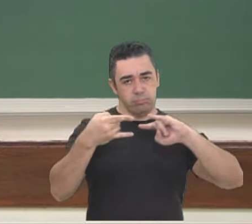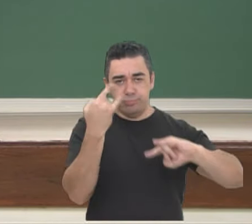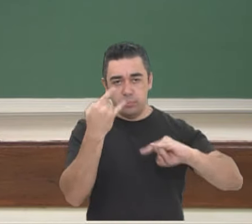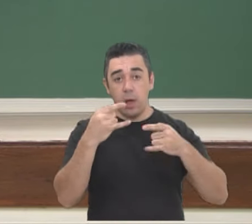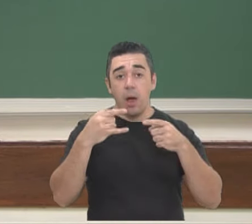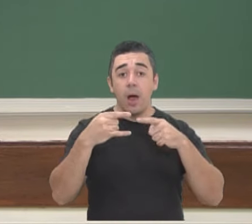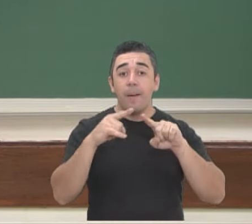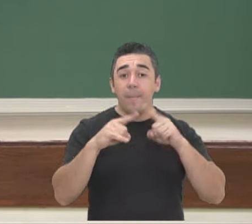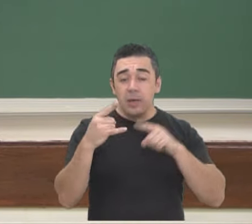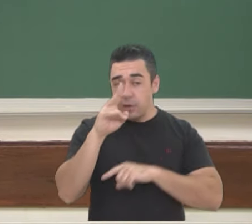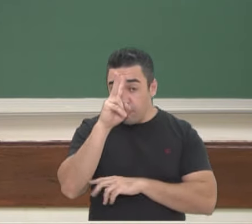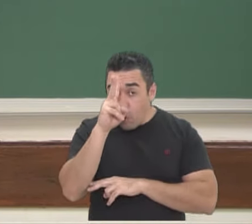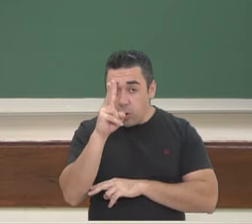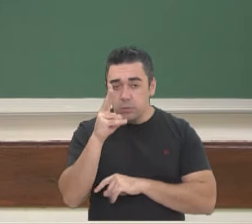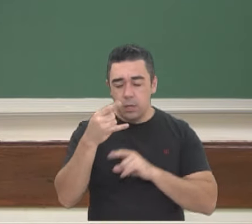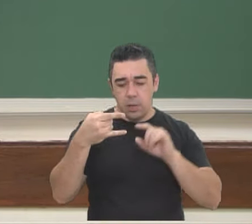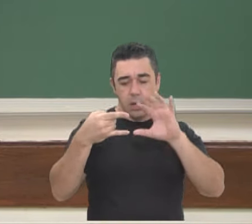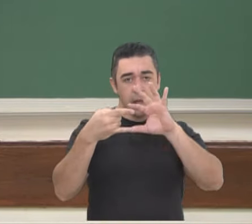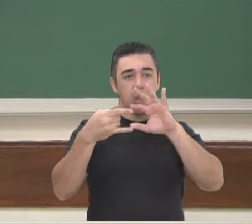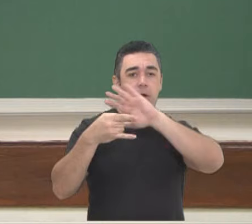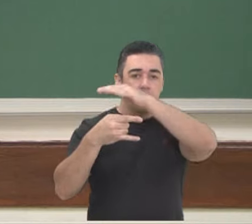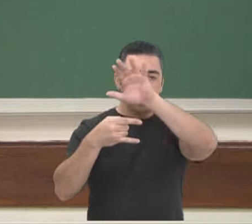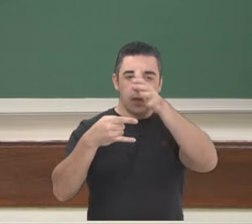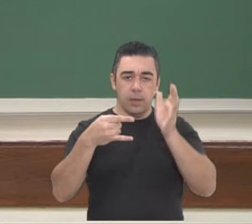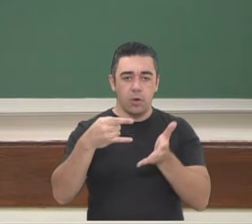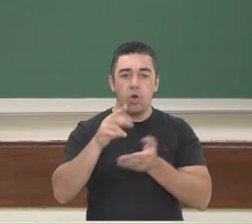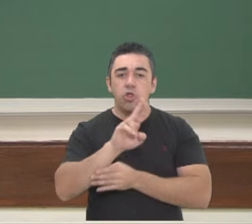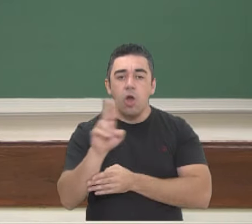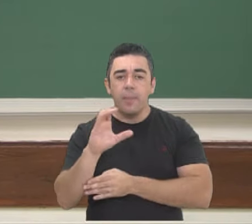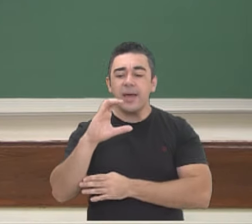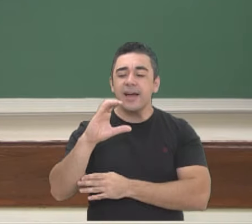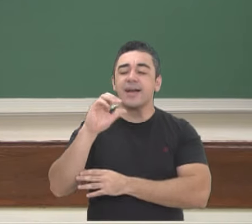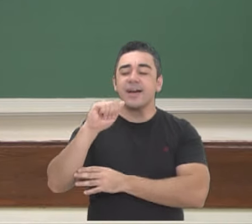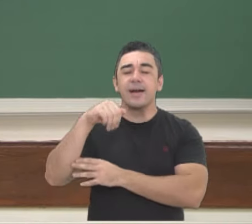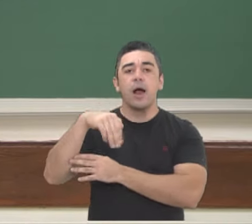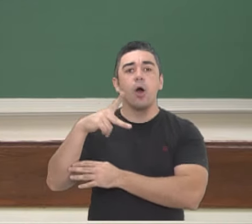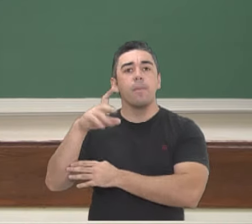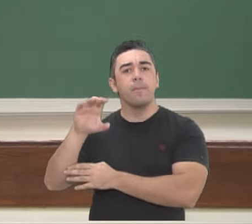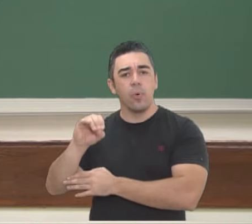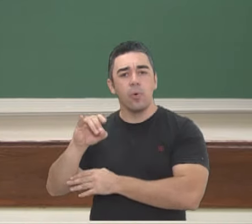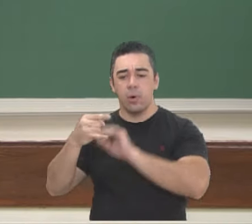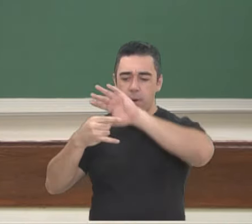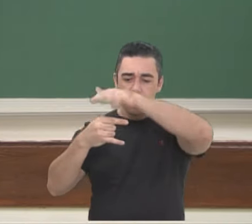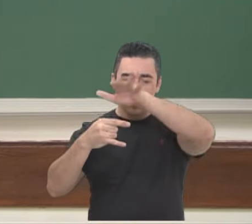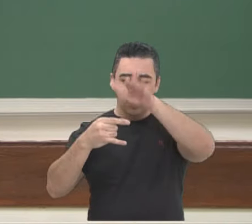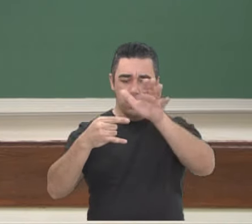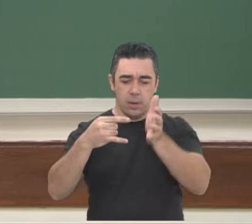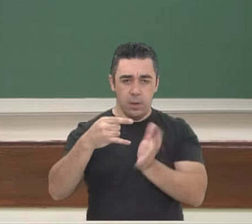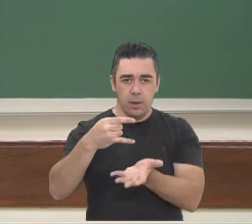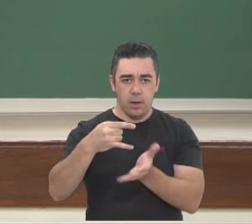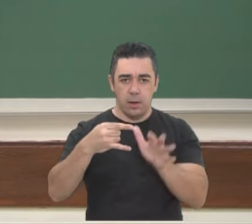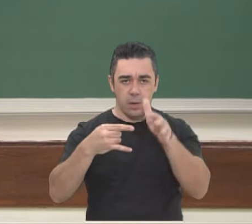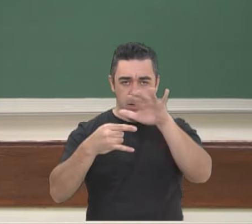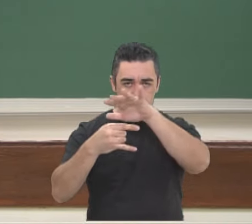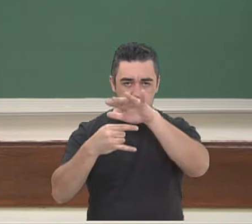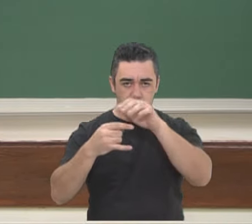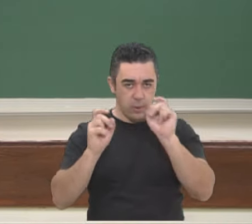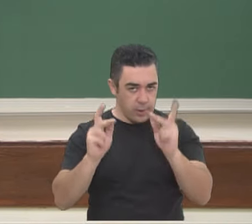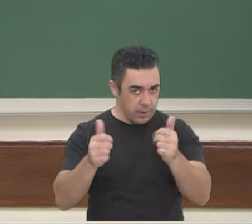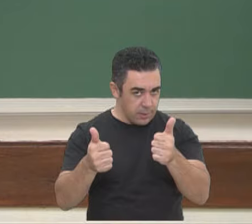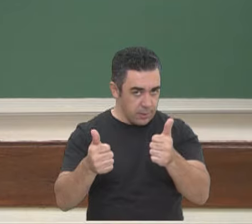essa força promovida a gente vai dar o nome de campo magnético beleza